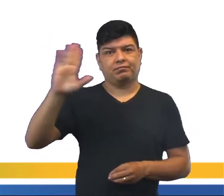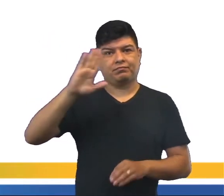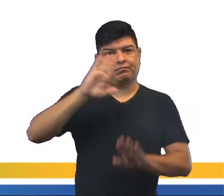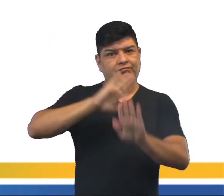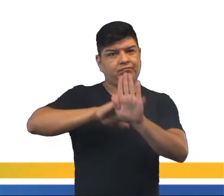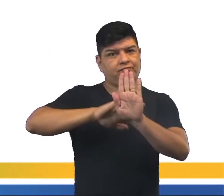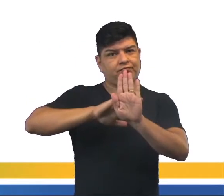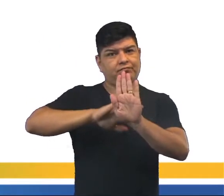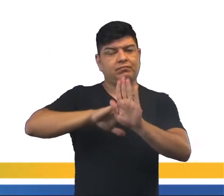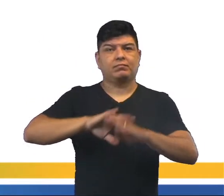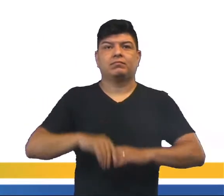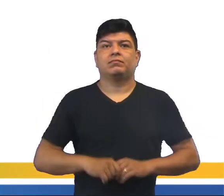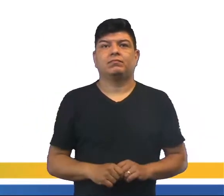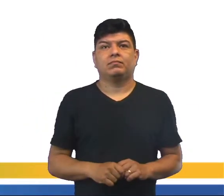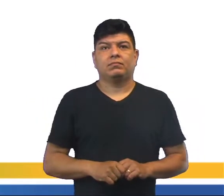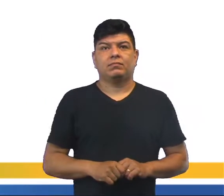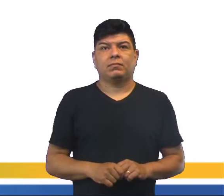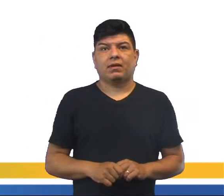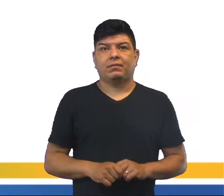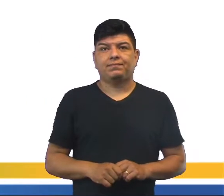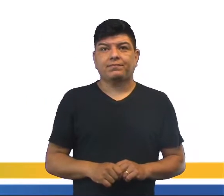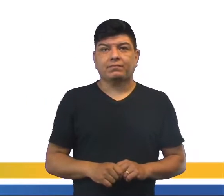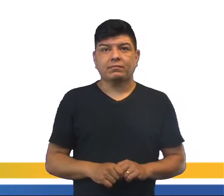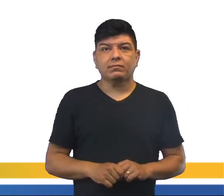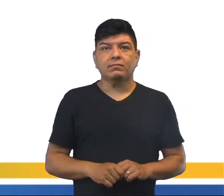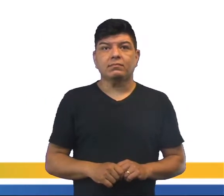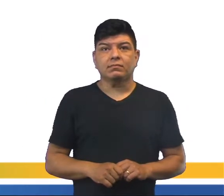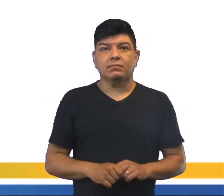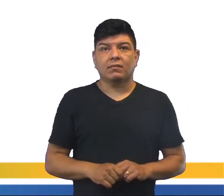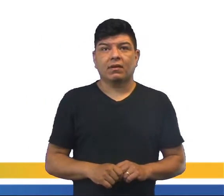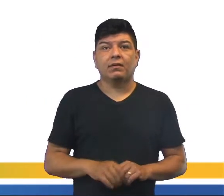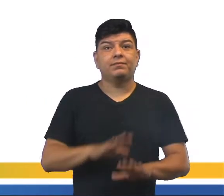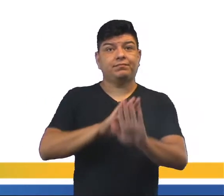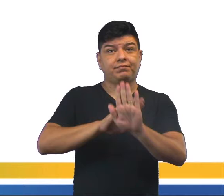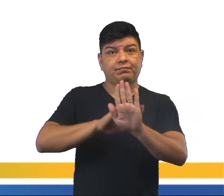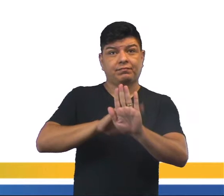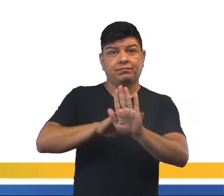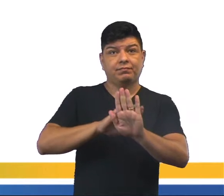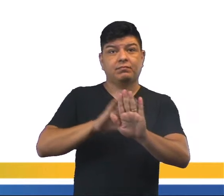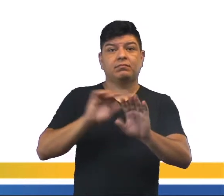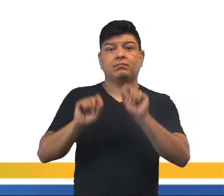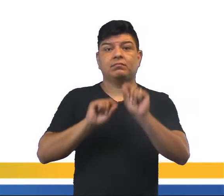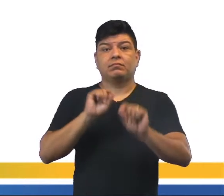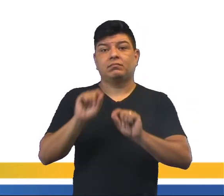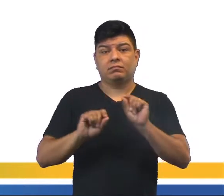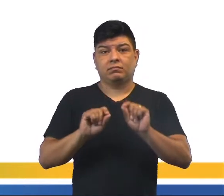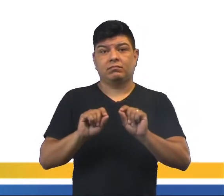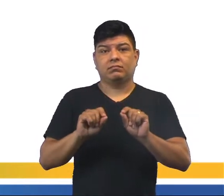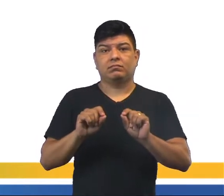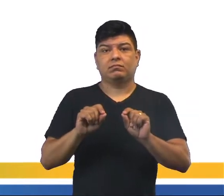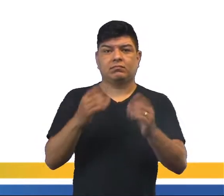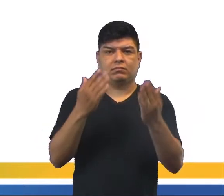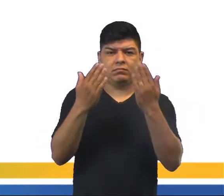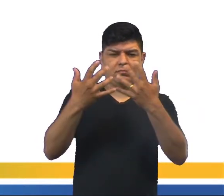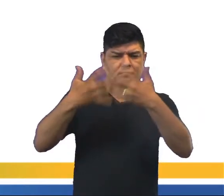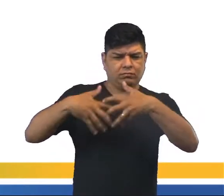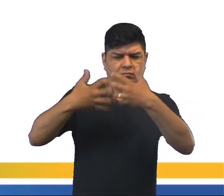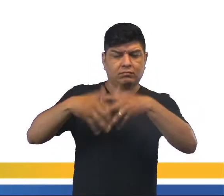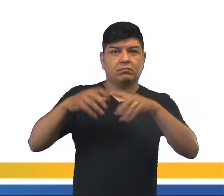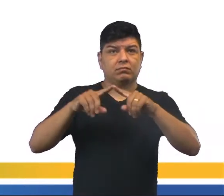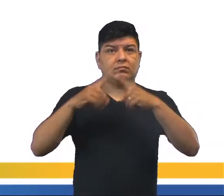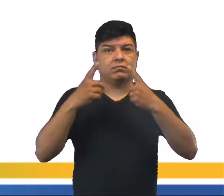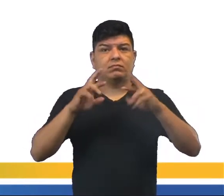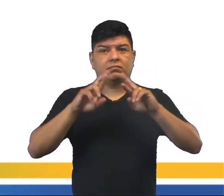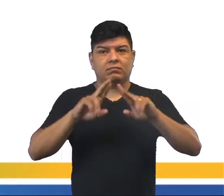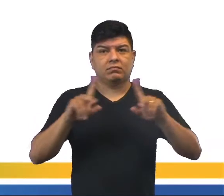autoritário. O autoritarismo é muitas vezes confundido com o totalitarismo. No entanto, há